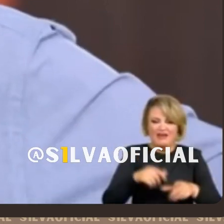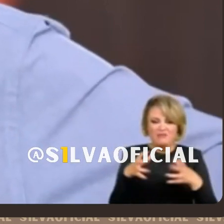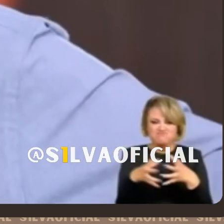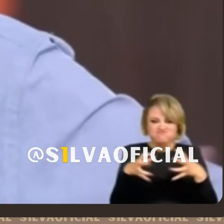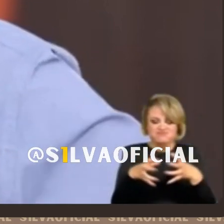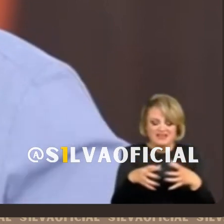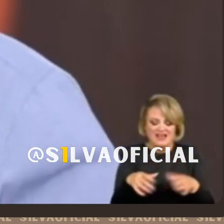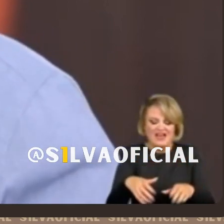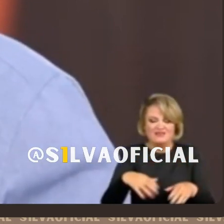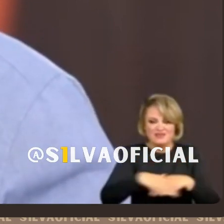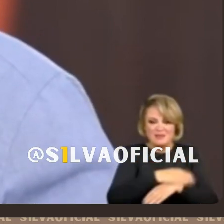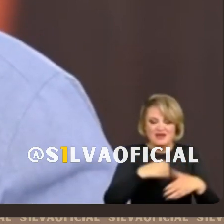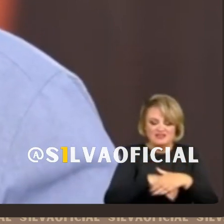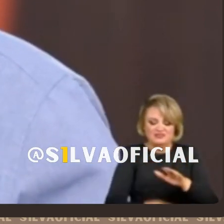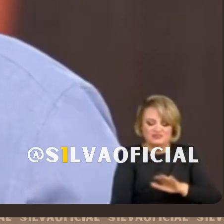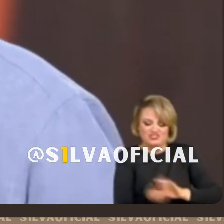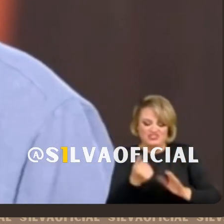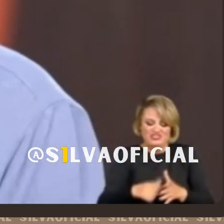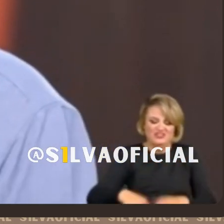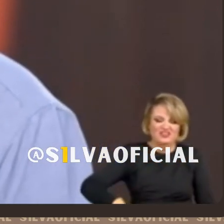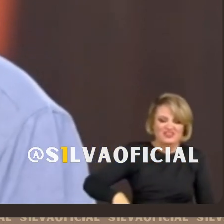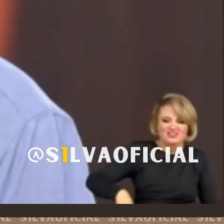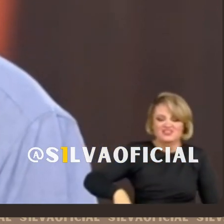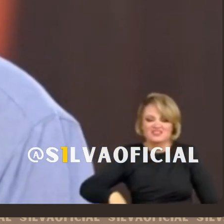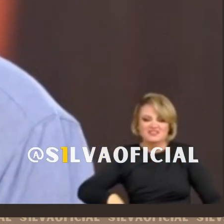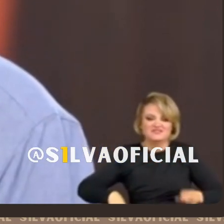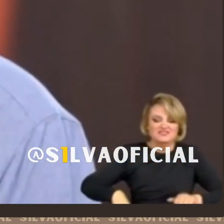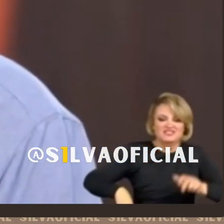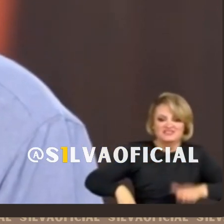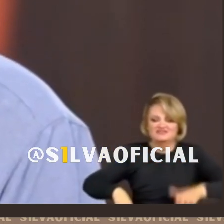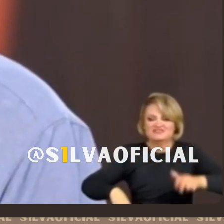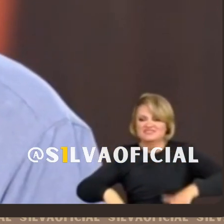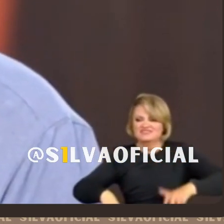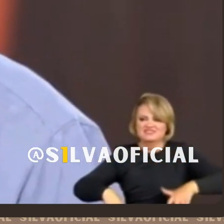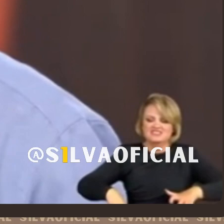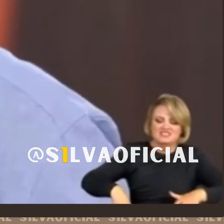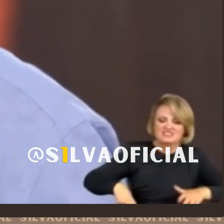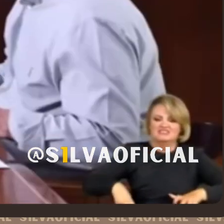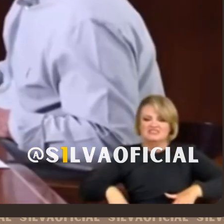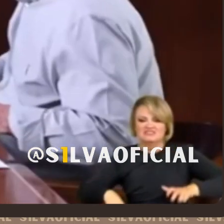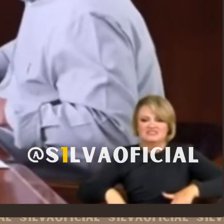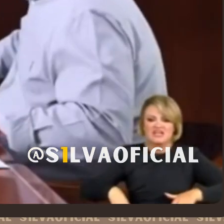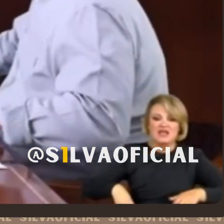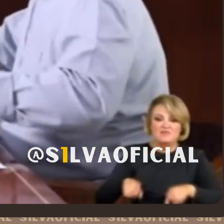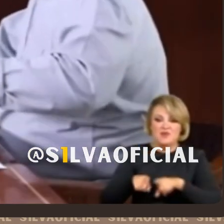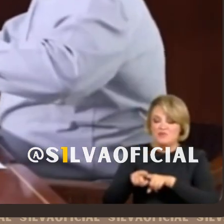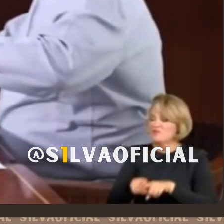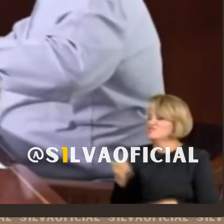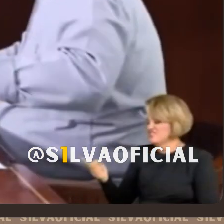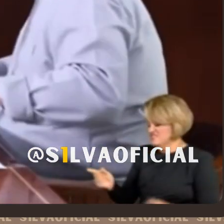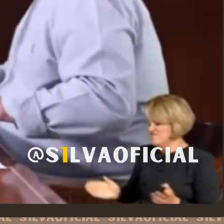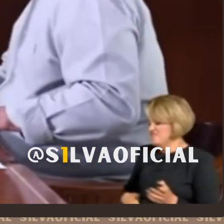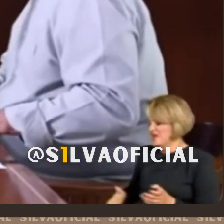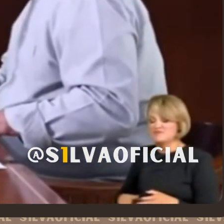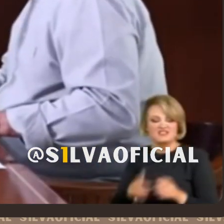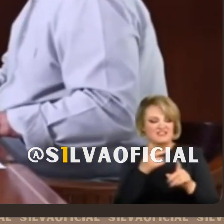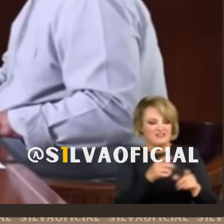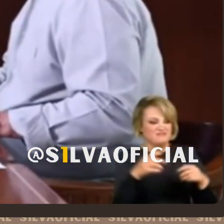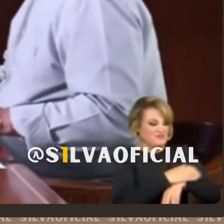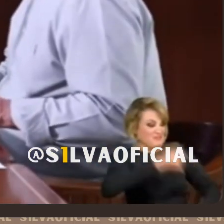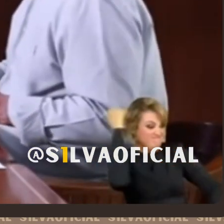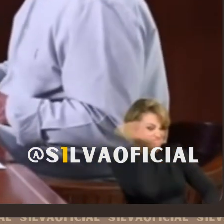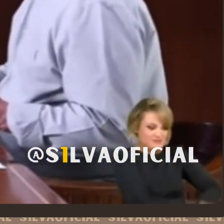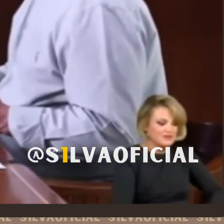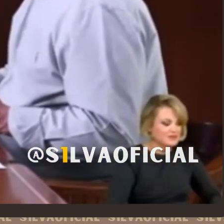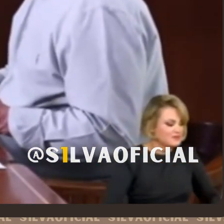Paulo, pela Via Anchieta. Mas quando meu irmão falou assim, vagabundo, eu meti o sapato na cara dele. Tá? Que desaforo,